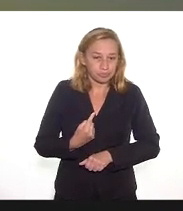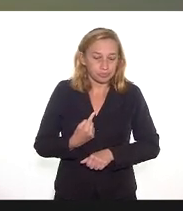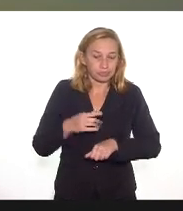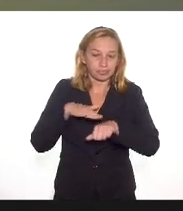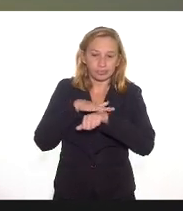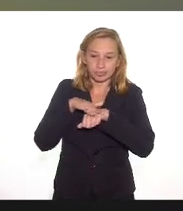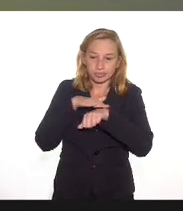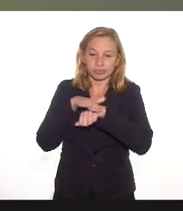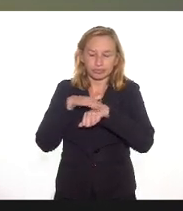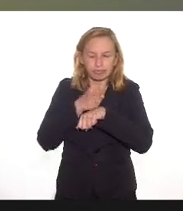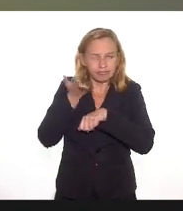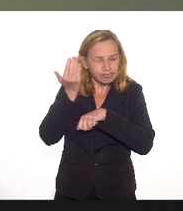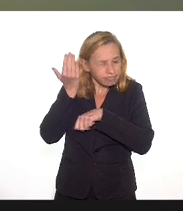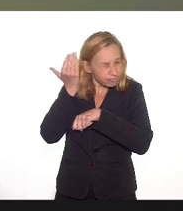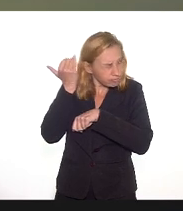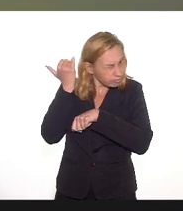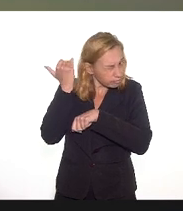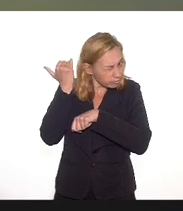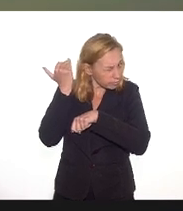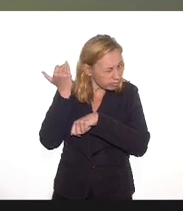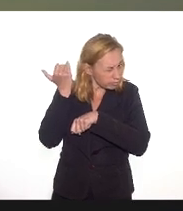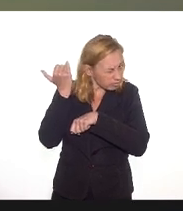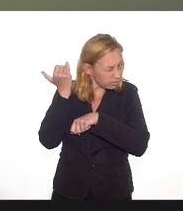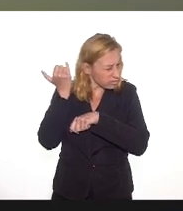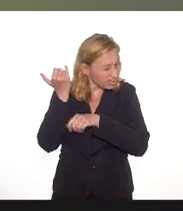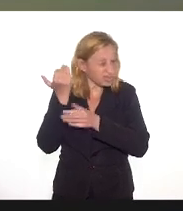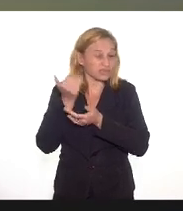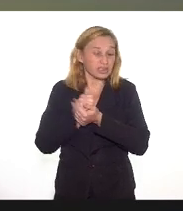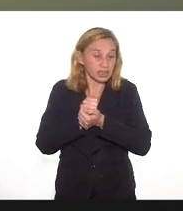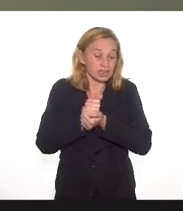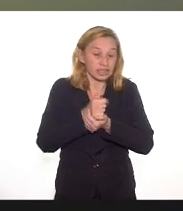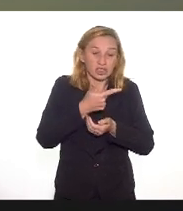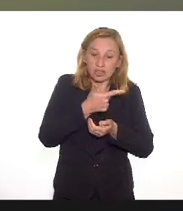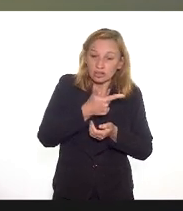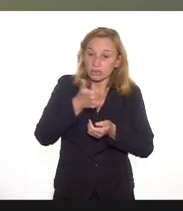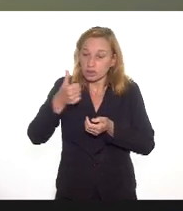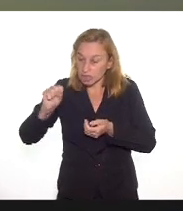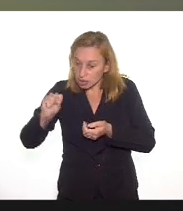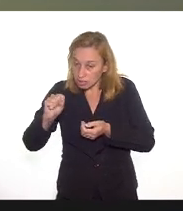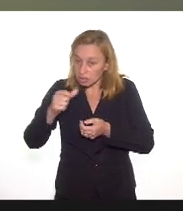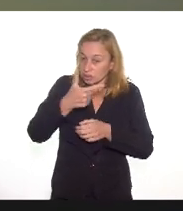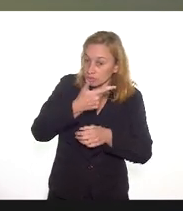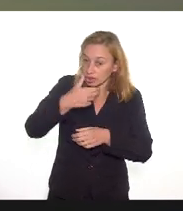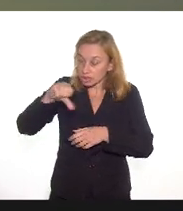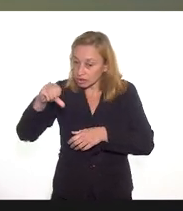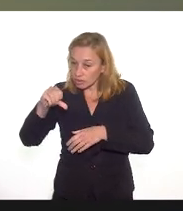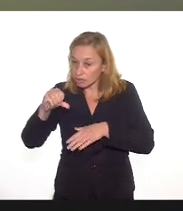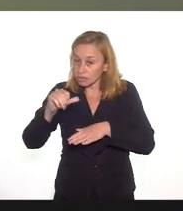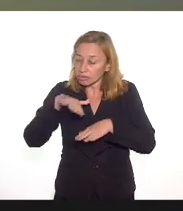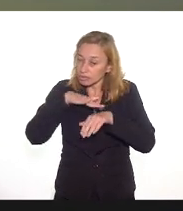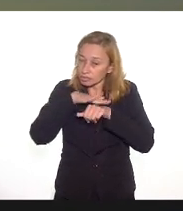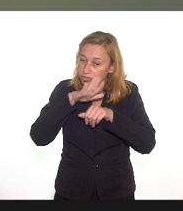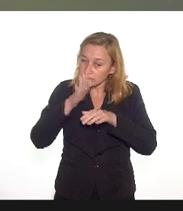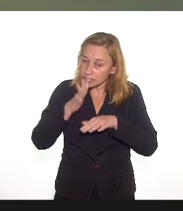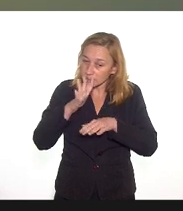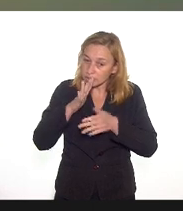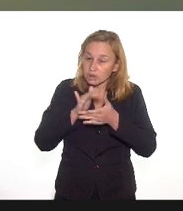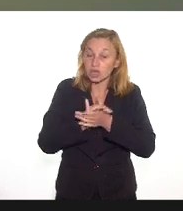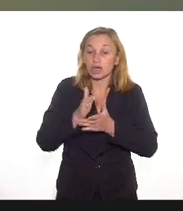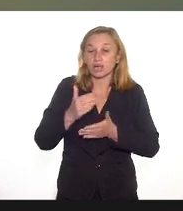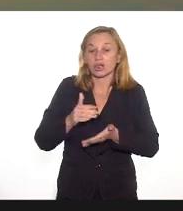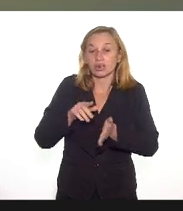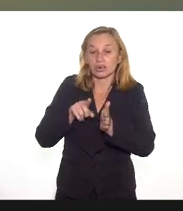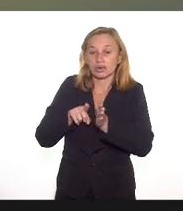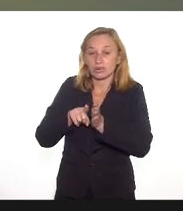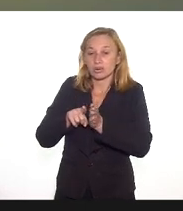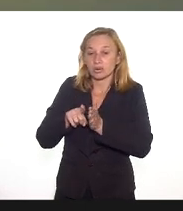conversa, lá atrás, exatamente na virada de 2018 para 2019, eu fiz ao professor